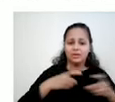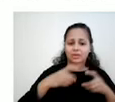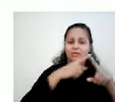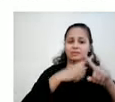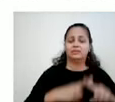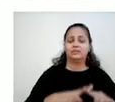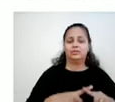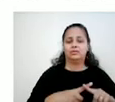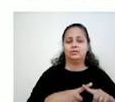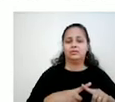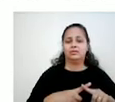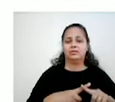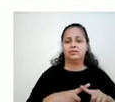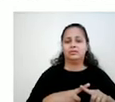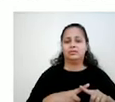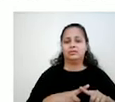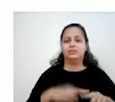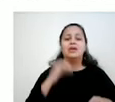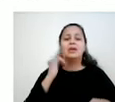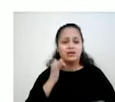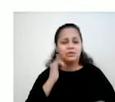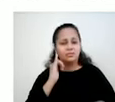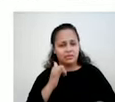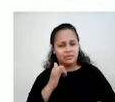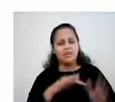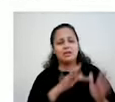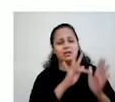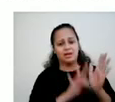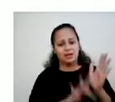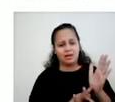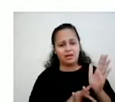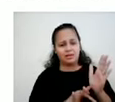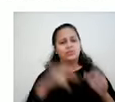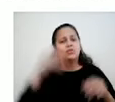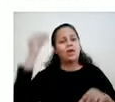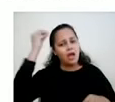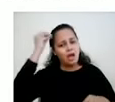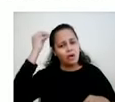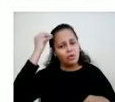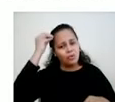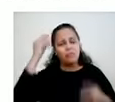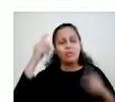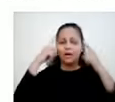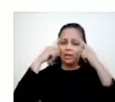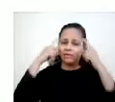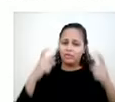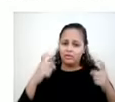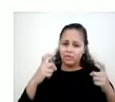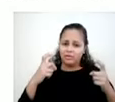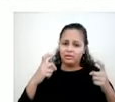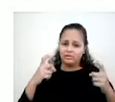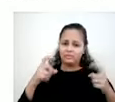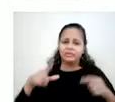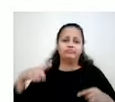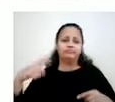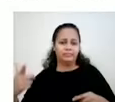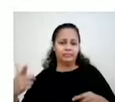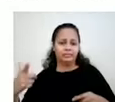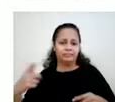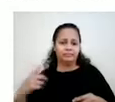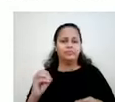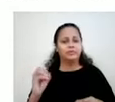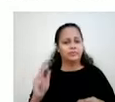Mesmo séculos depois, esses relatos colocam a culpa, né, e a violência do outro lado,